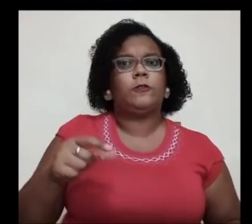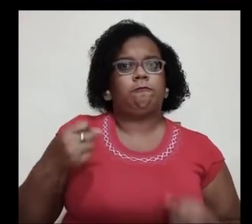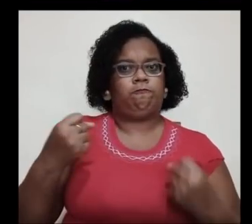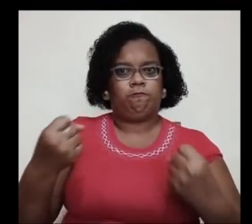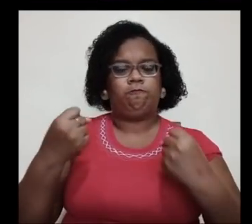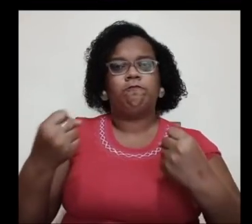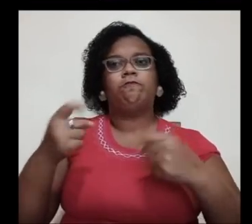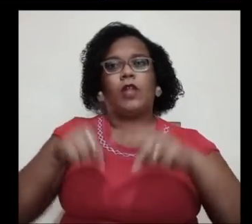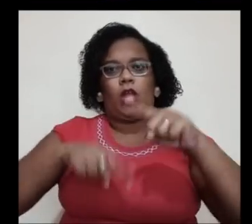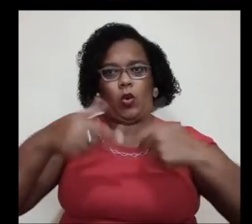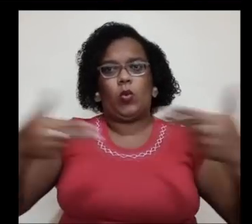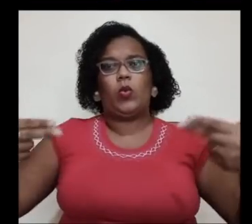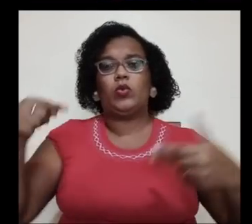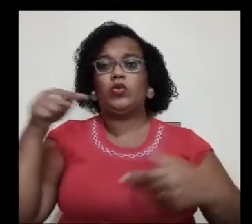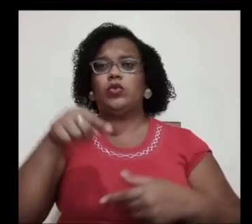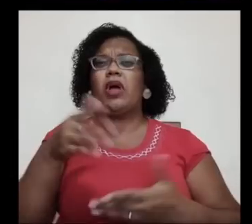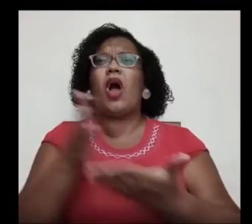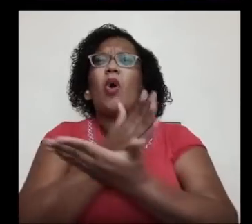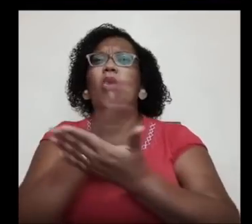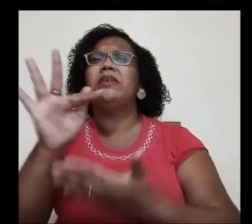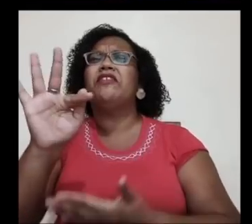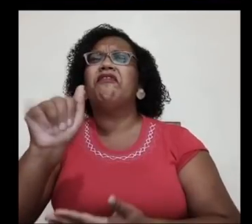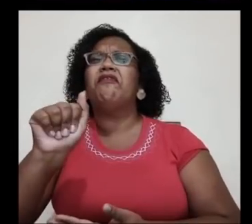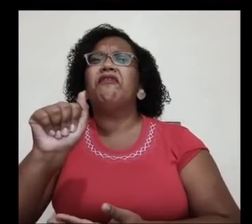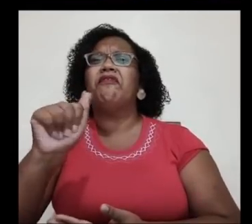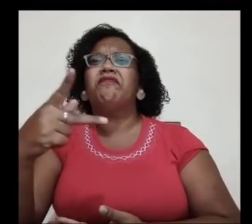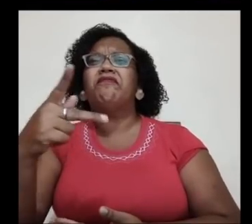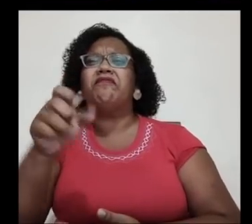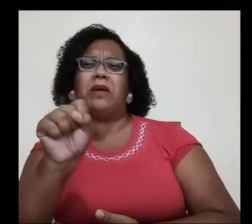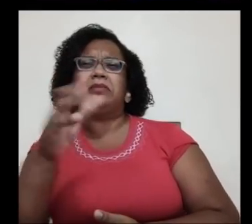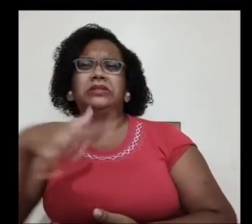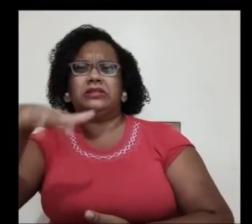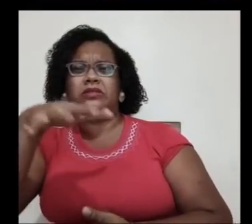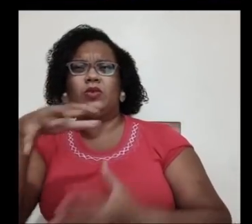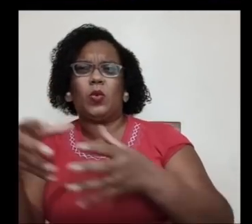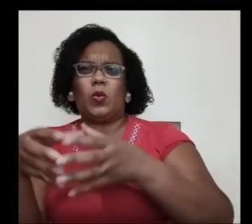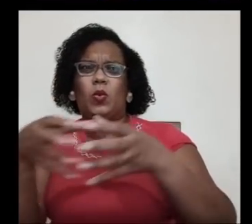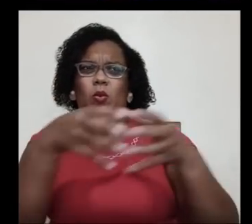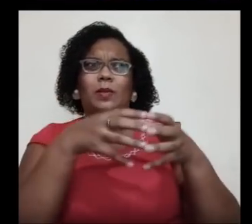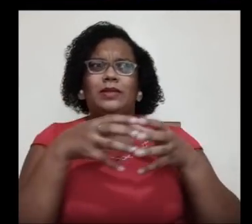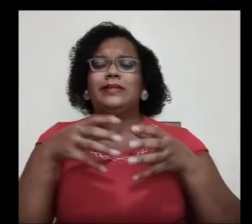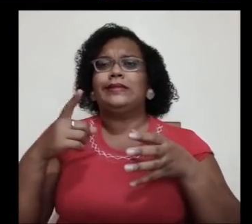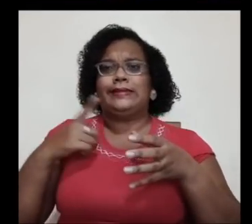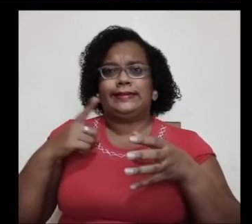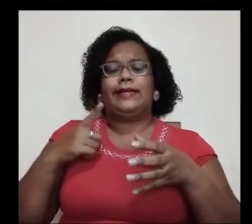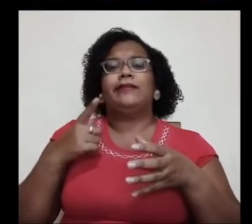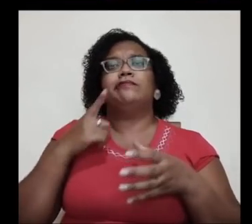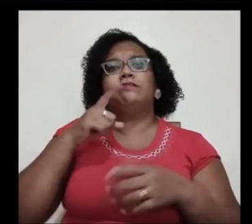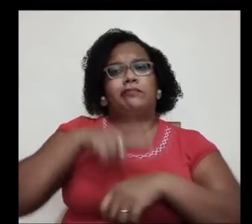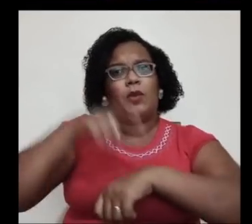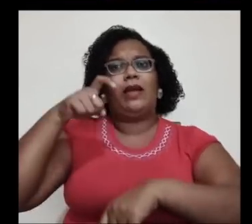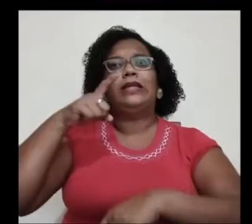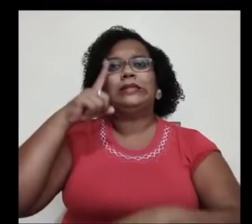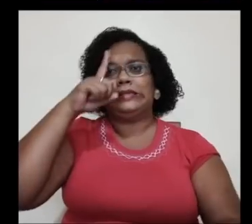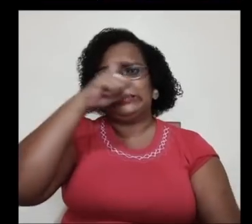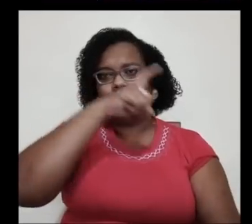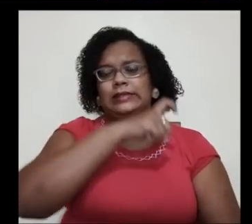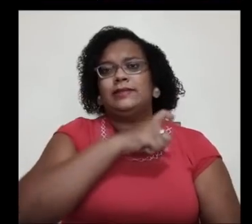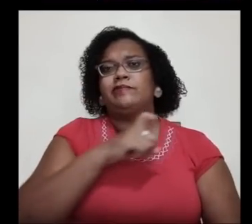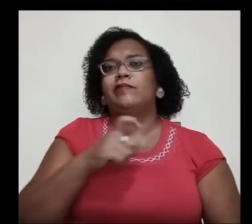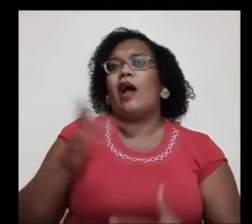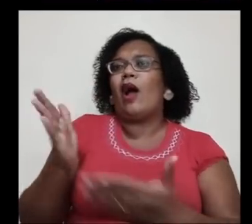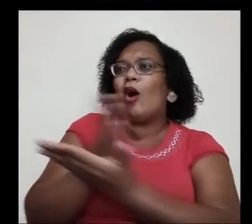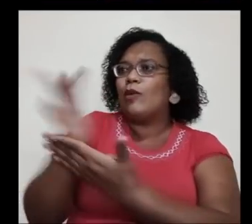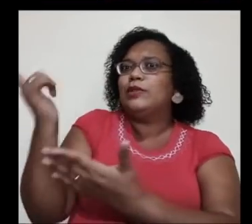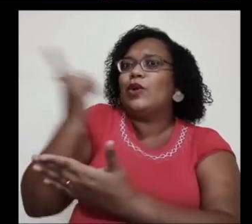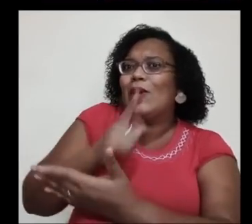crítico, outras estão conseguindo manter os recursos razoavelmente, mas vocês vejam que a própria FAPESP, que corresponde a praticamente a